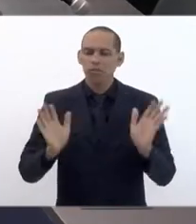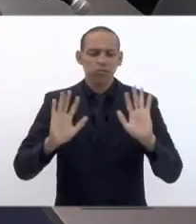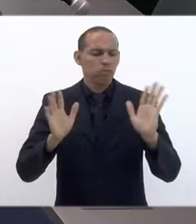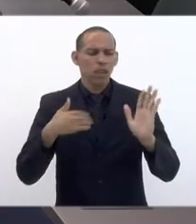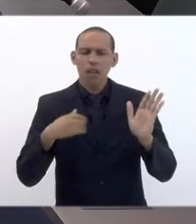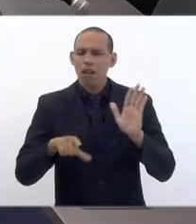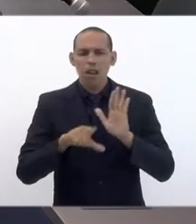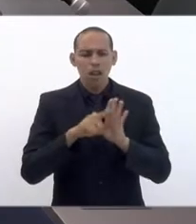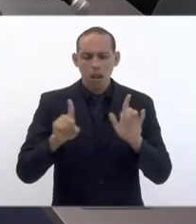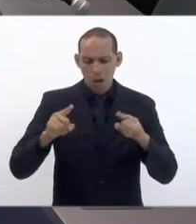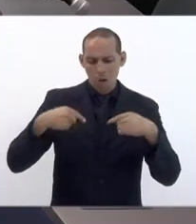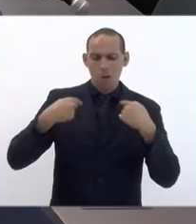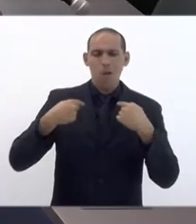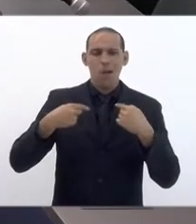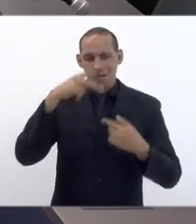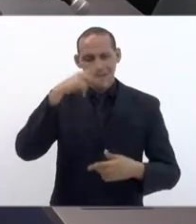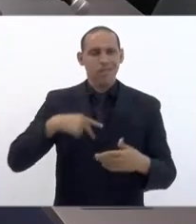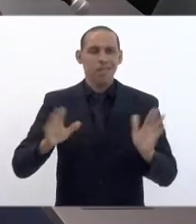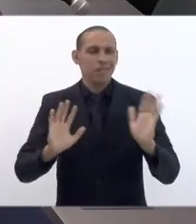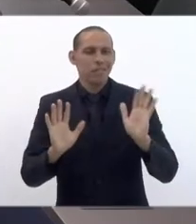Não estou legislando contra a minha, não, é?